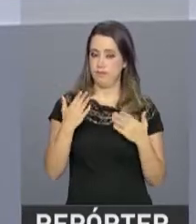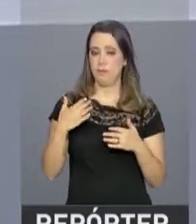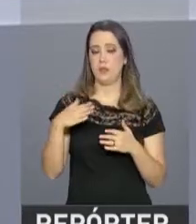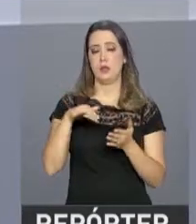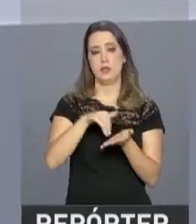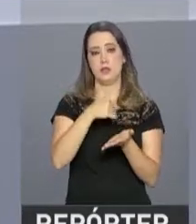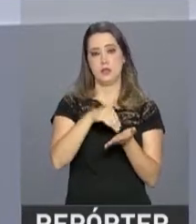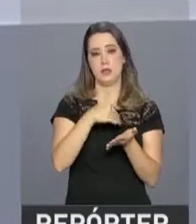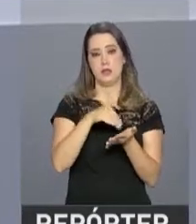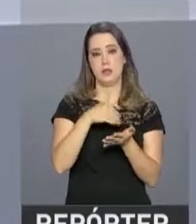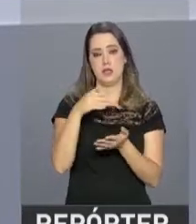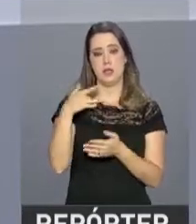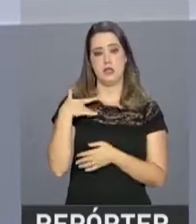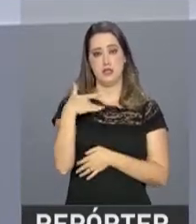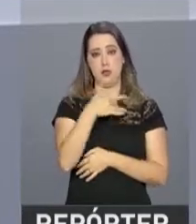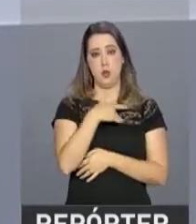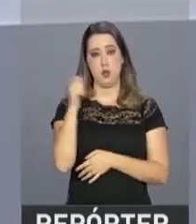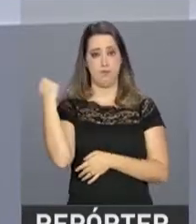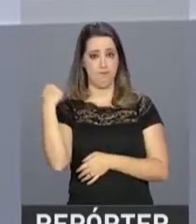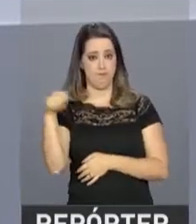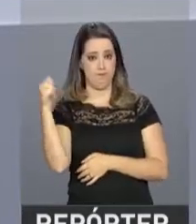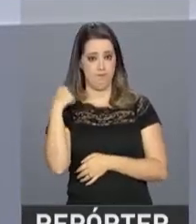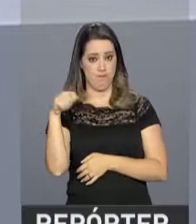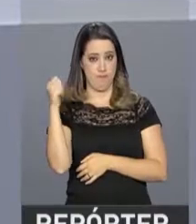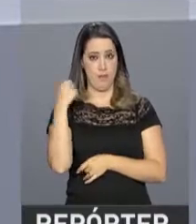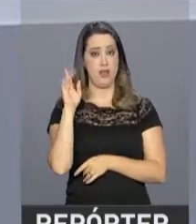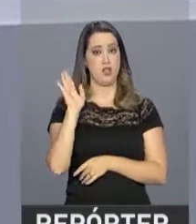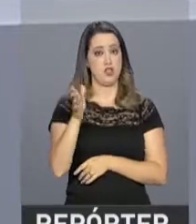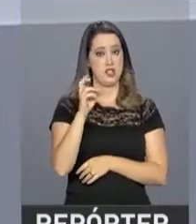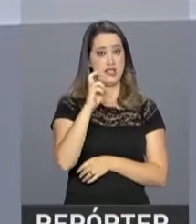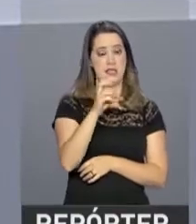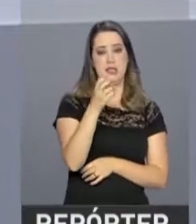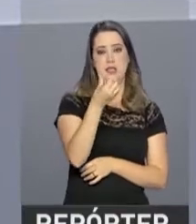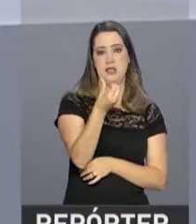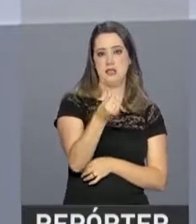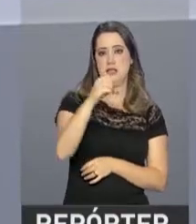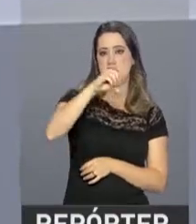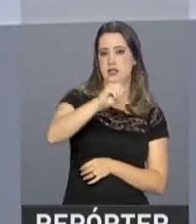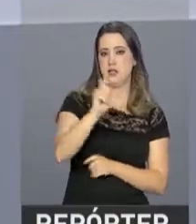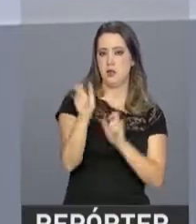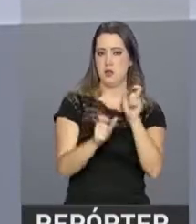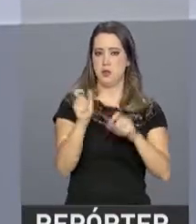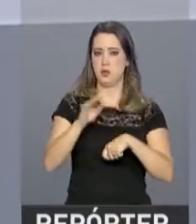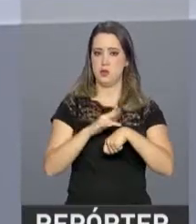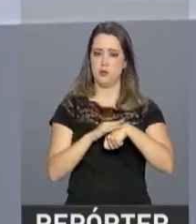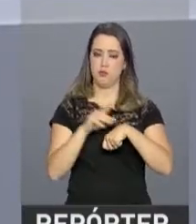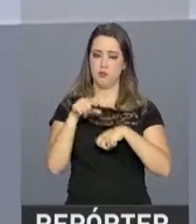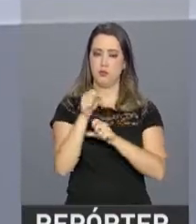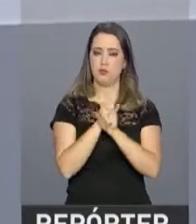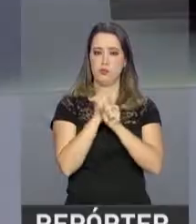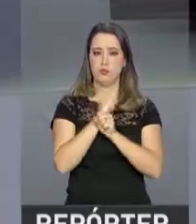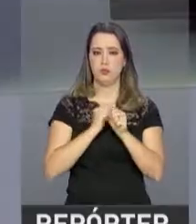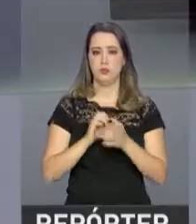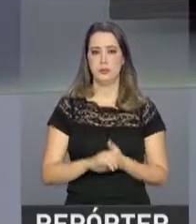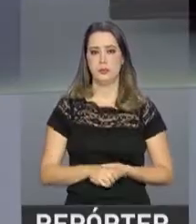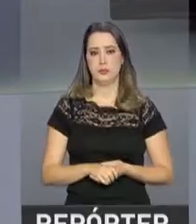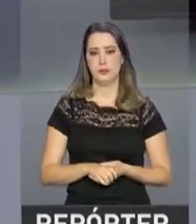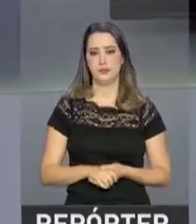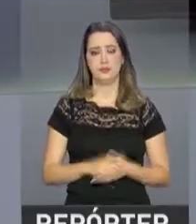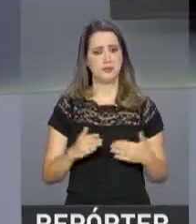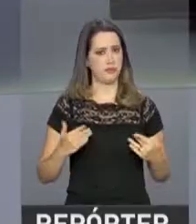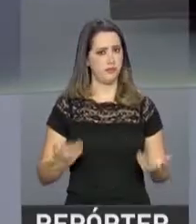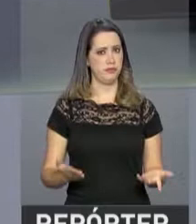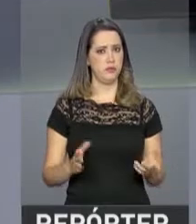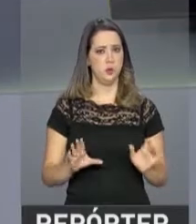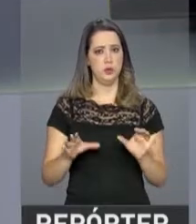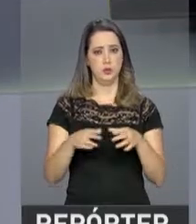Secretaria de Saúde do Rio Grande do Sul, aponta que foram confirmados 569 casos neste ano. Ainda